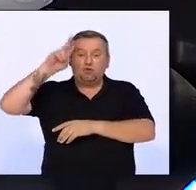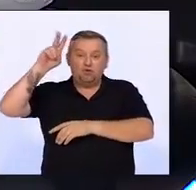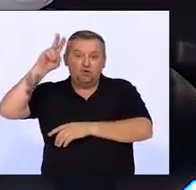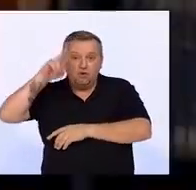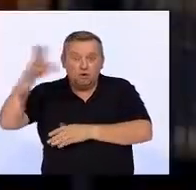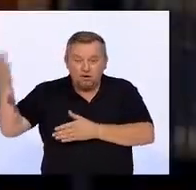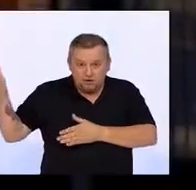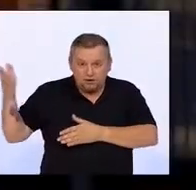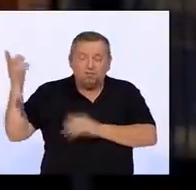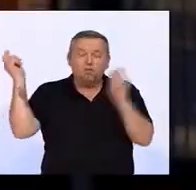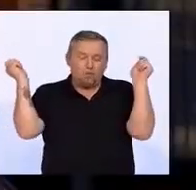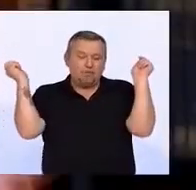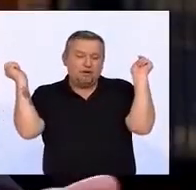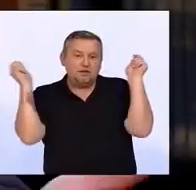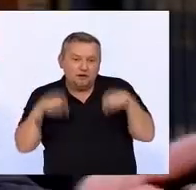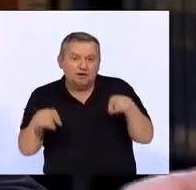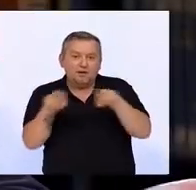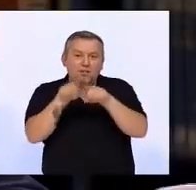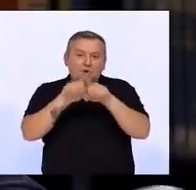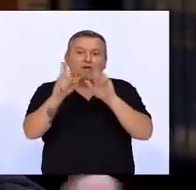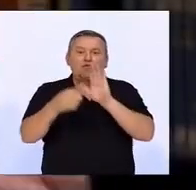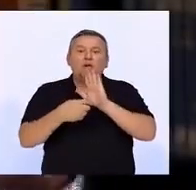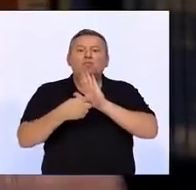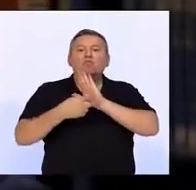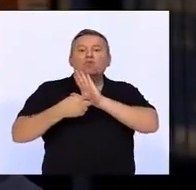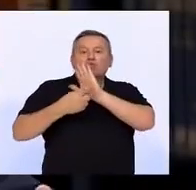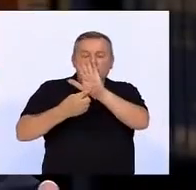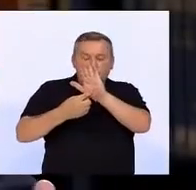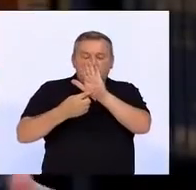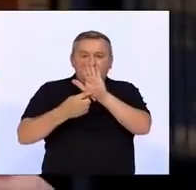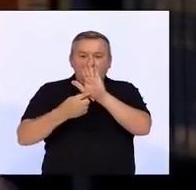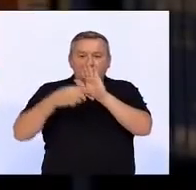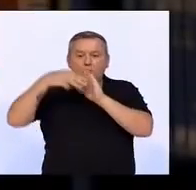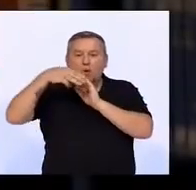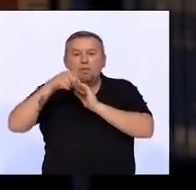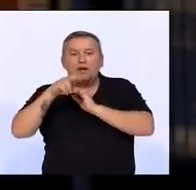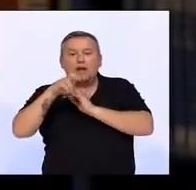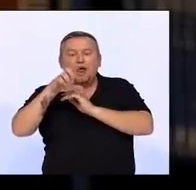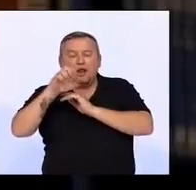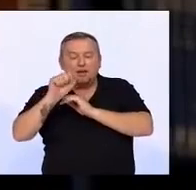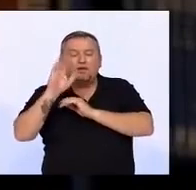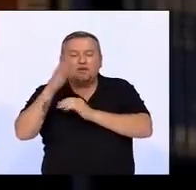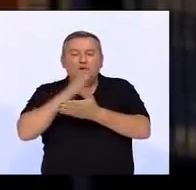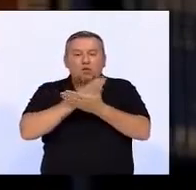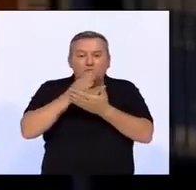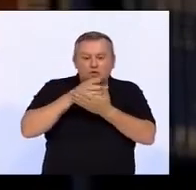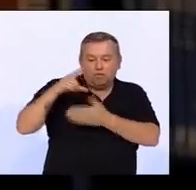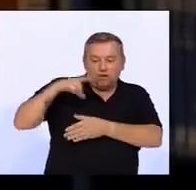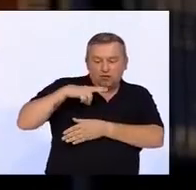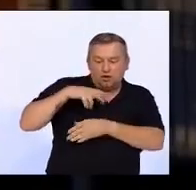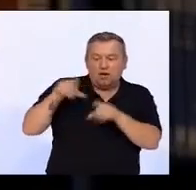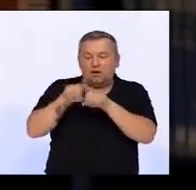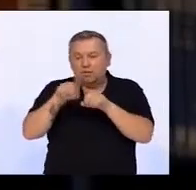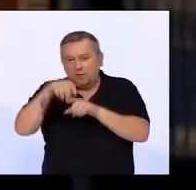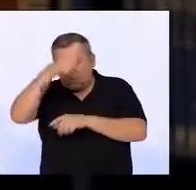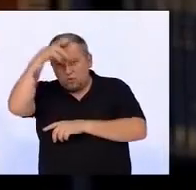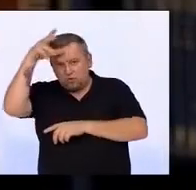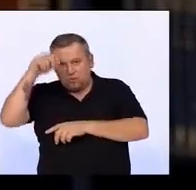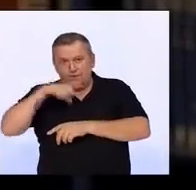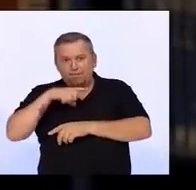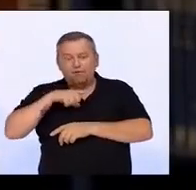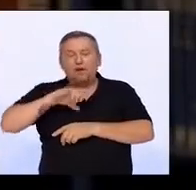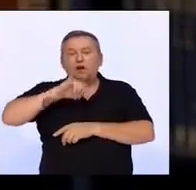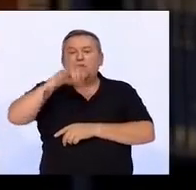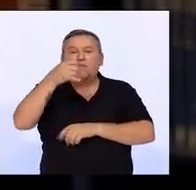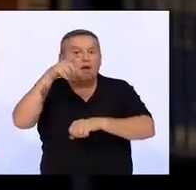bagagem, competência, já mostrou isso o Meirelles, tanto na iniciativa privada, como no setor público. Então, vamos ter que aproveitar o